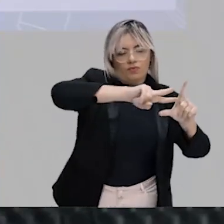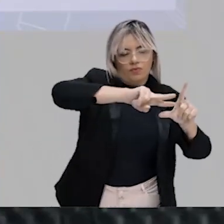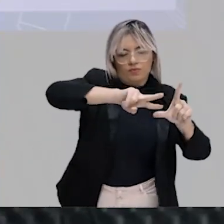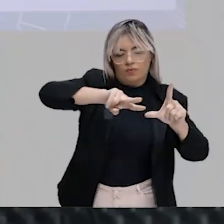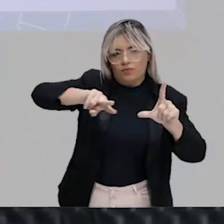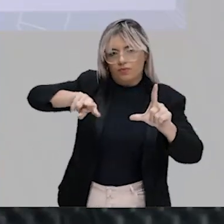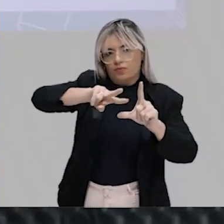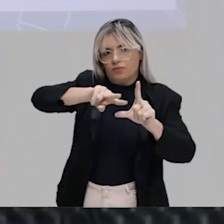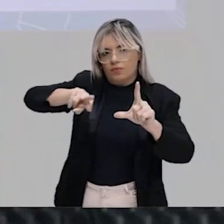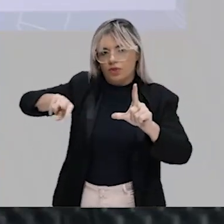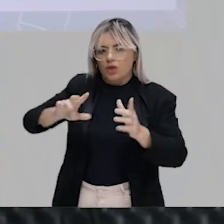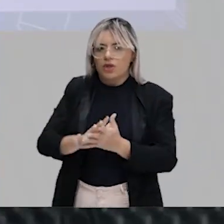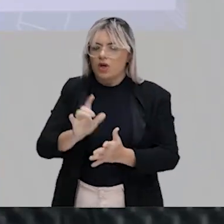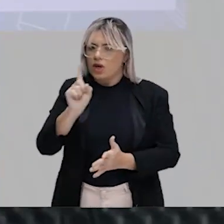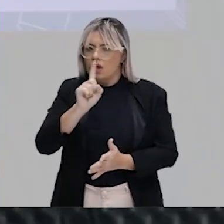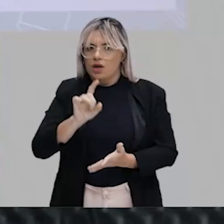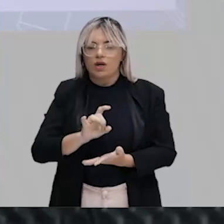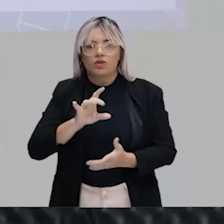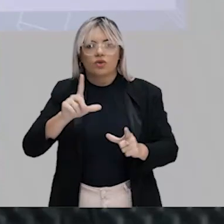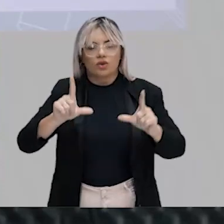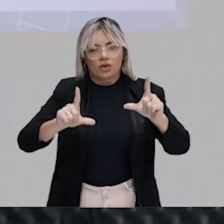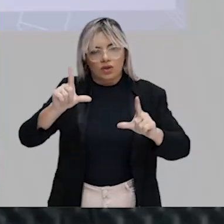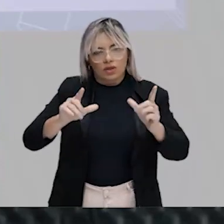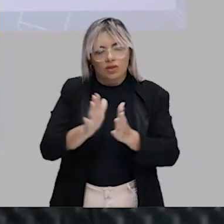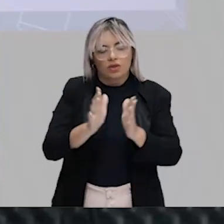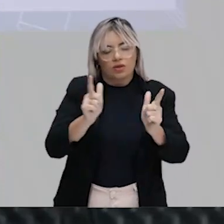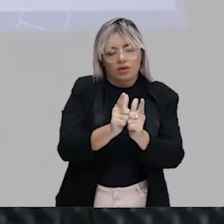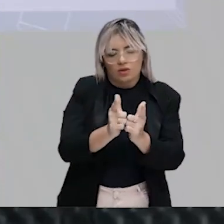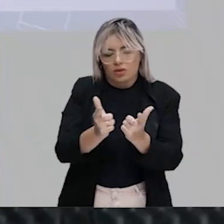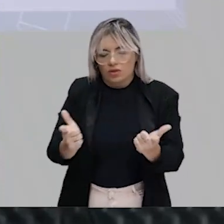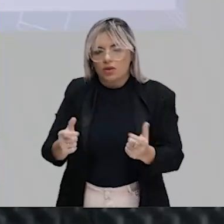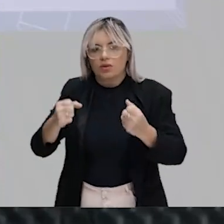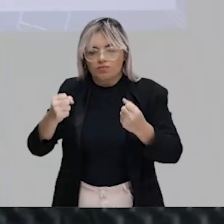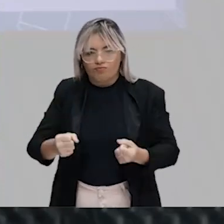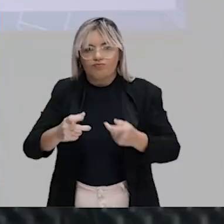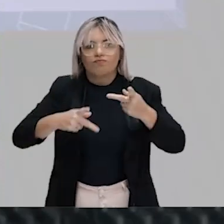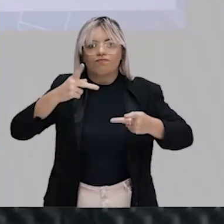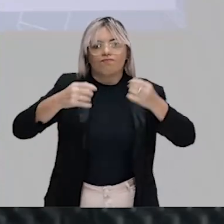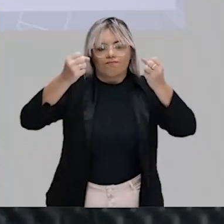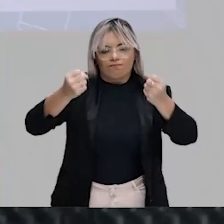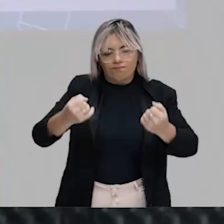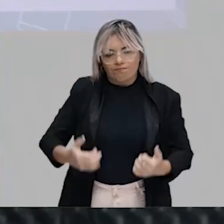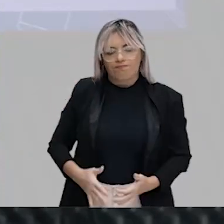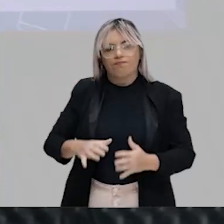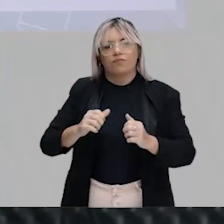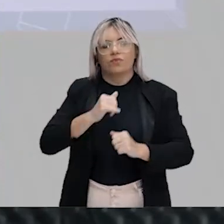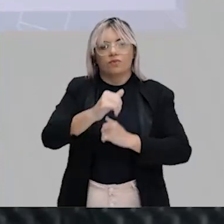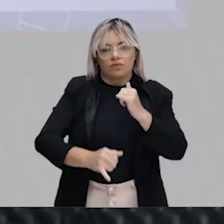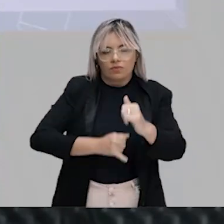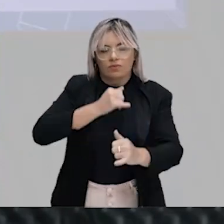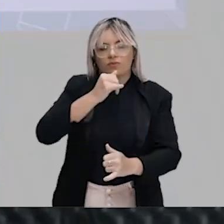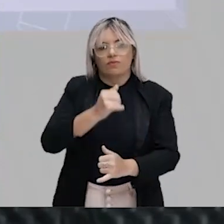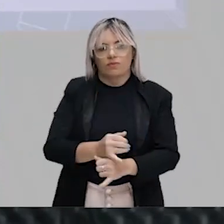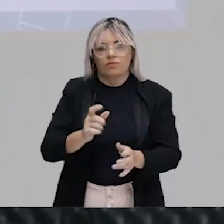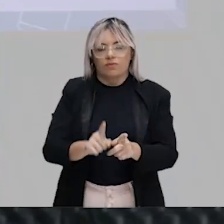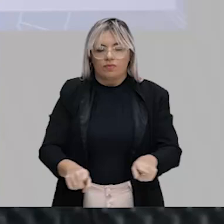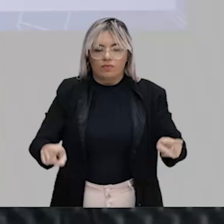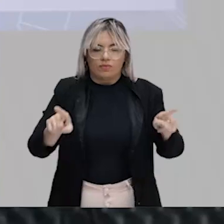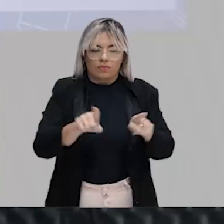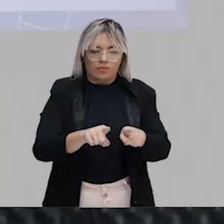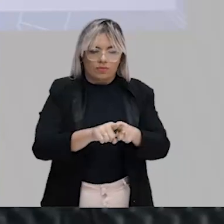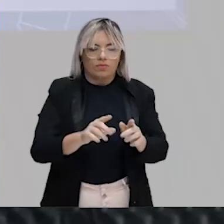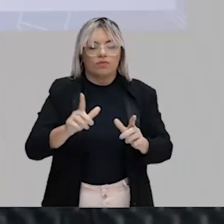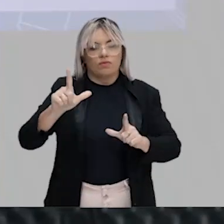falo apenas de televisão, eu posso falar aqui do jornal, eu posso falar aqui de internet, eu posso falar da